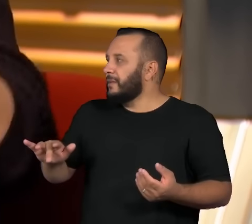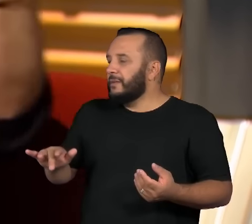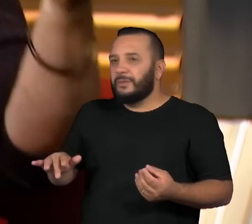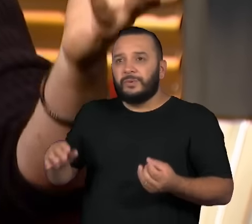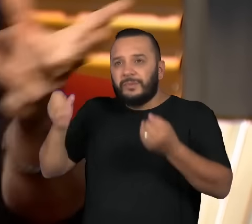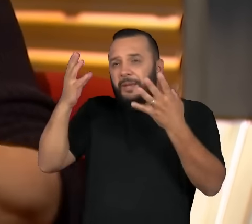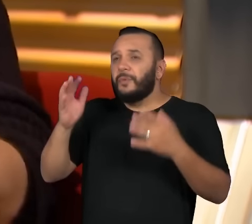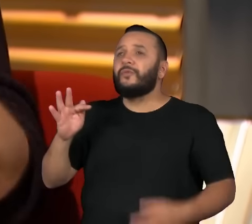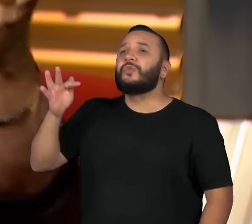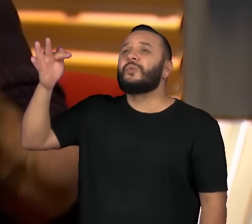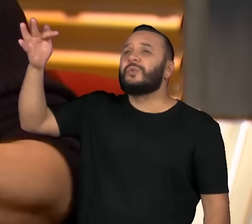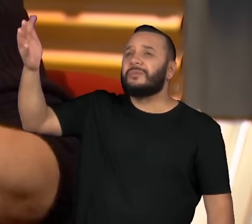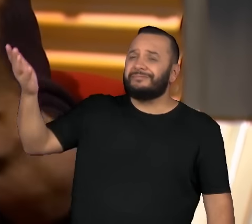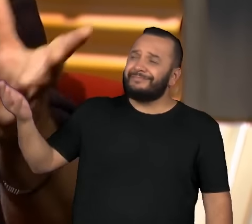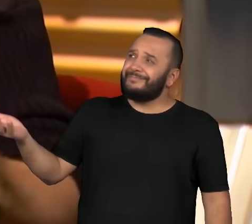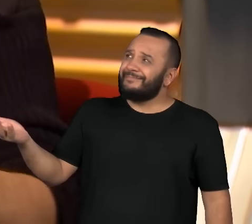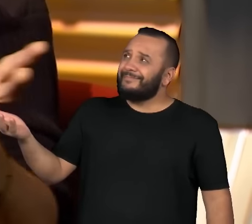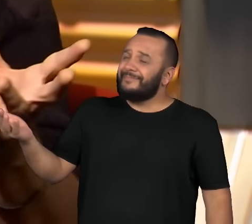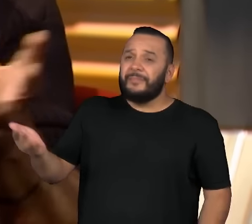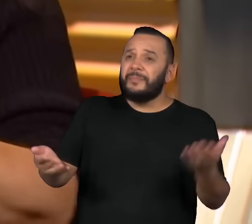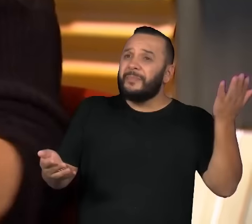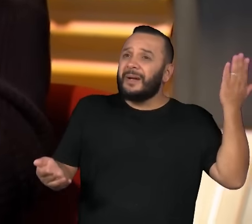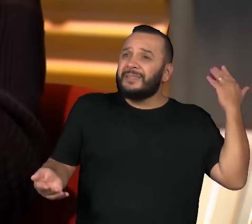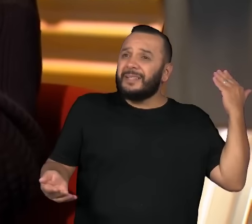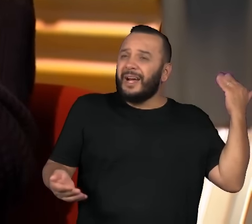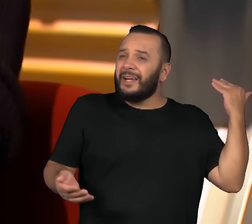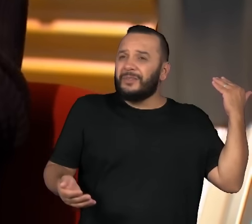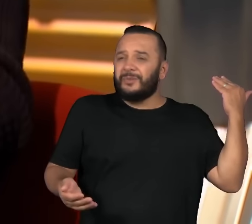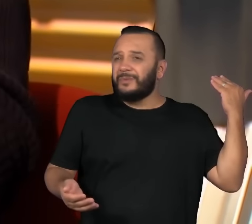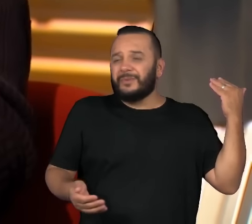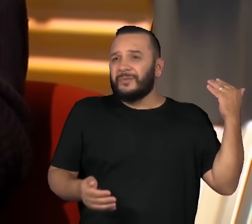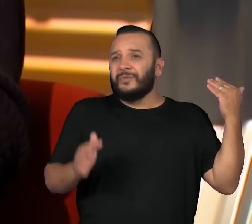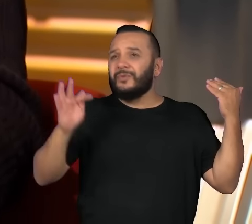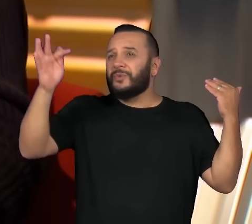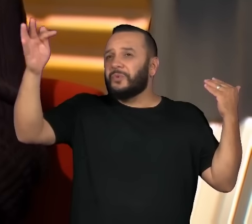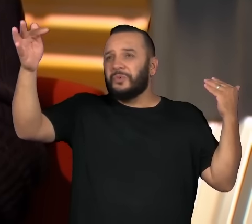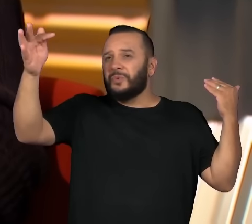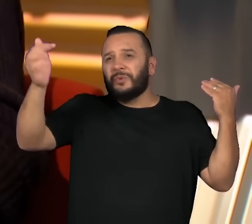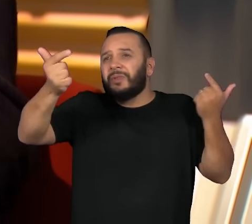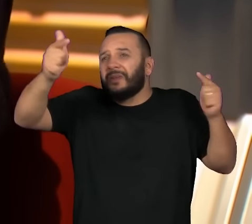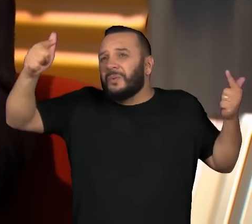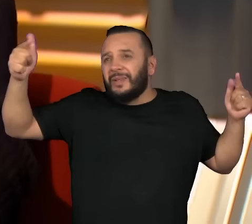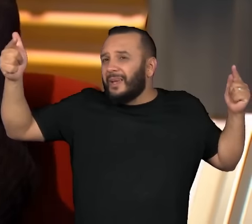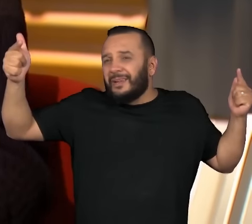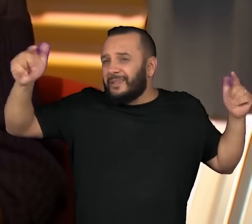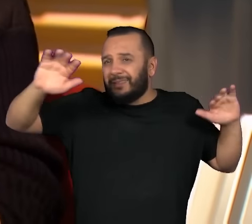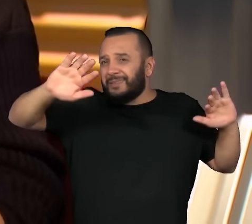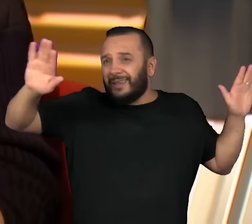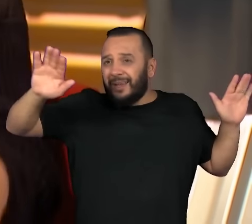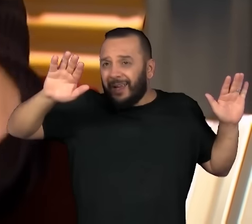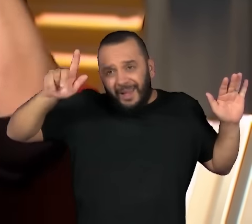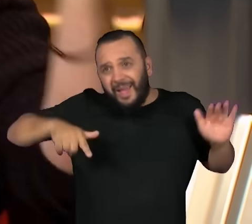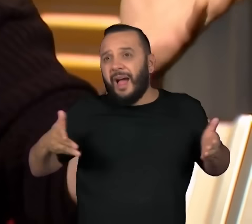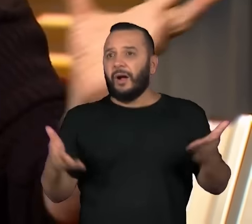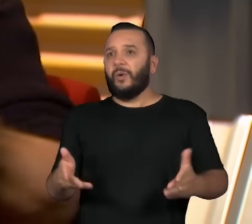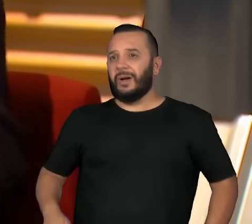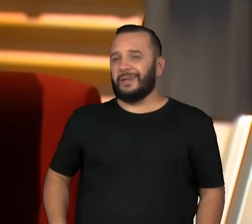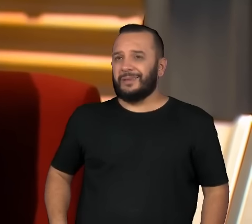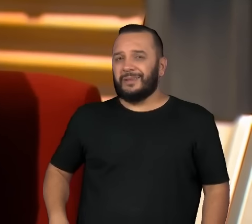E o futuro, assim, passado e futuro não existe, porque a gente sempre lida com essas duas ideias hoje, sempre no agora. Tudo que a